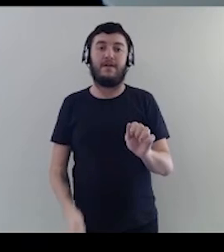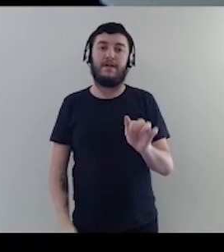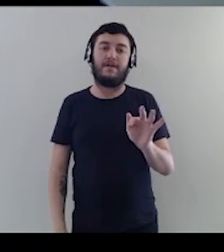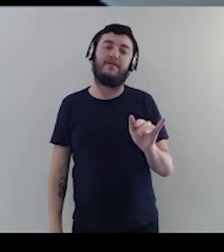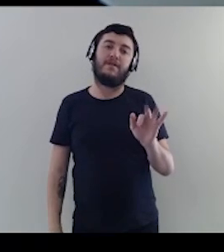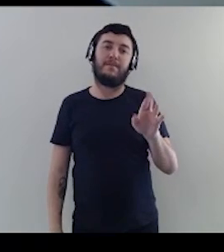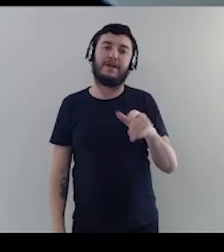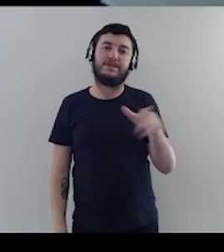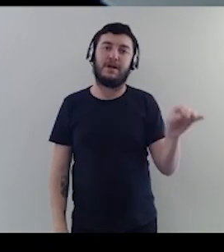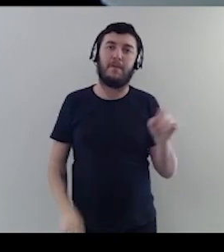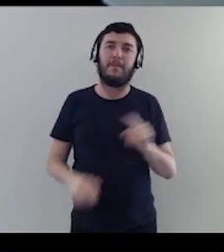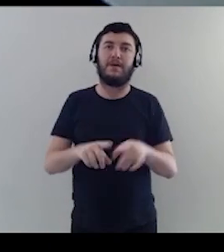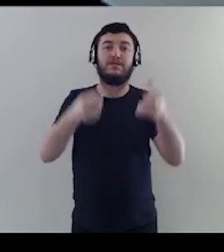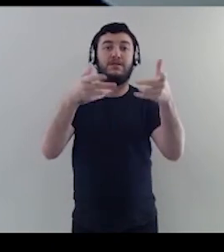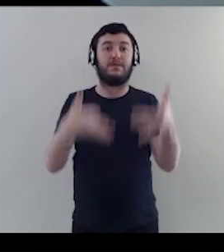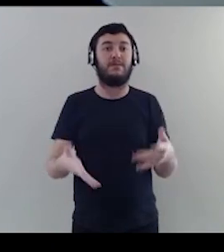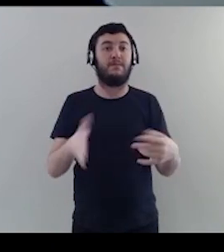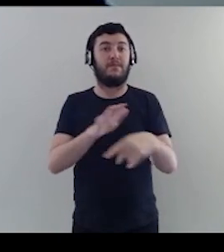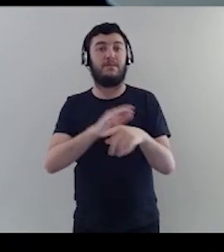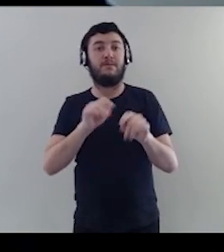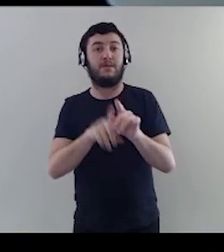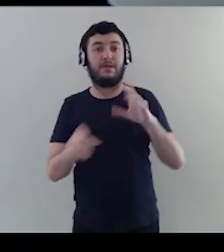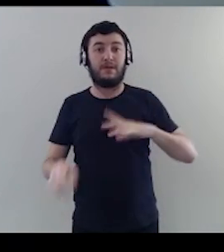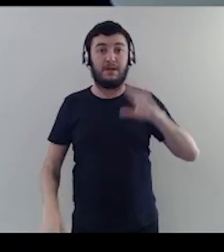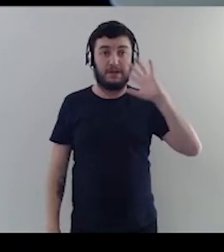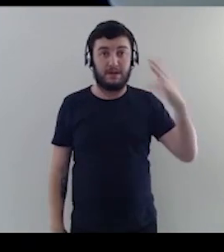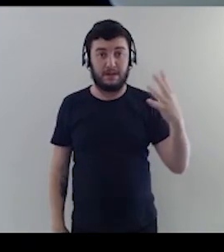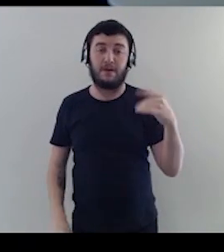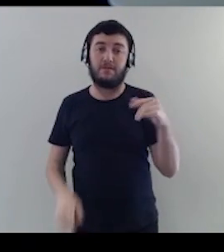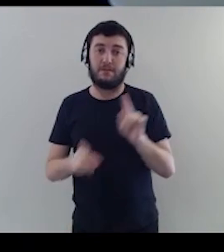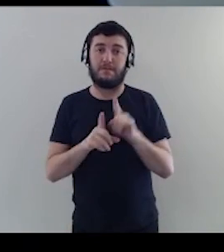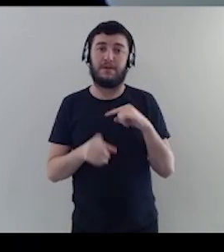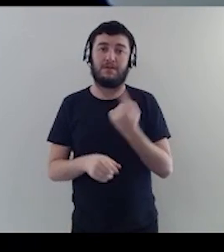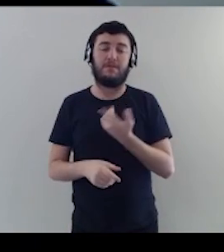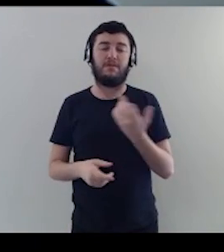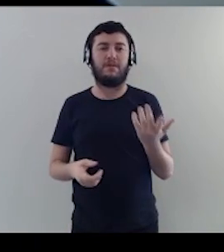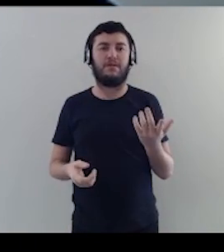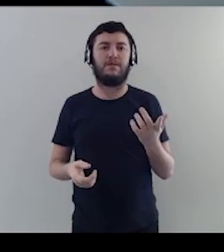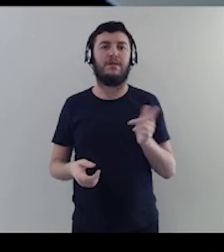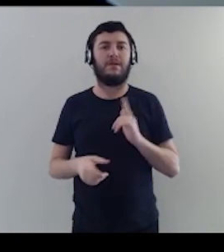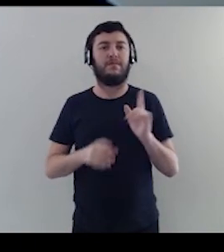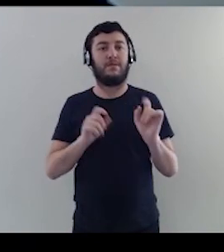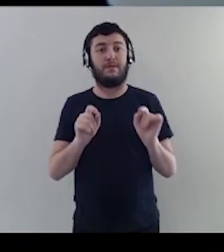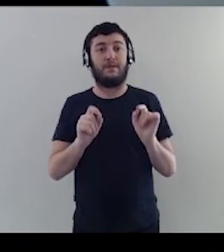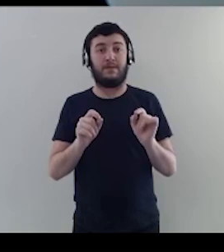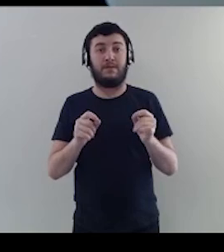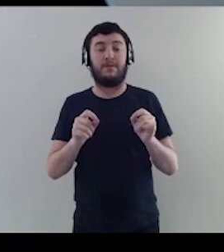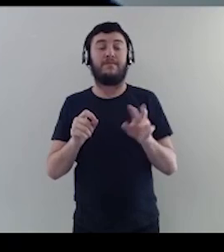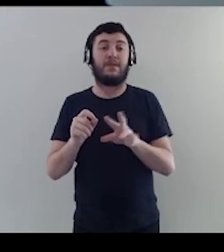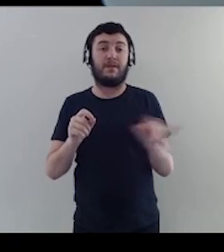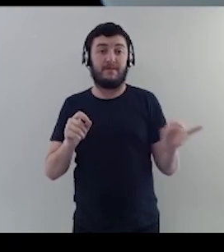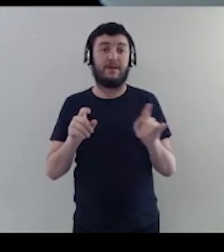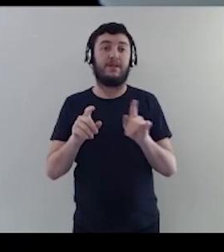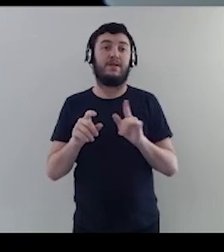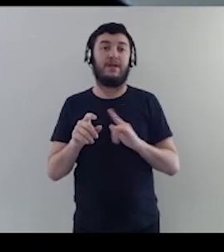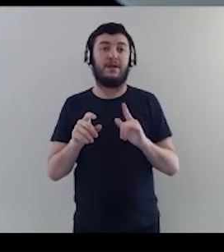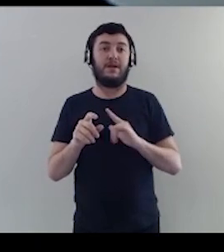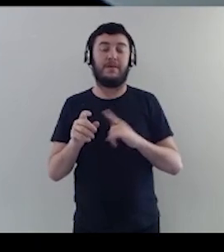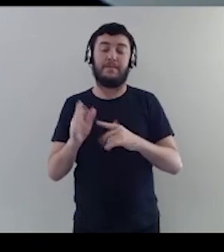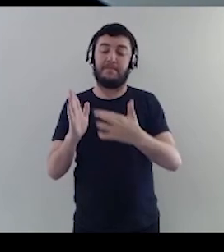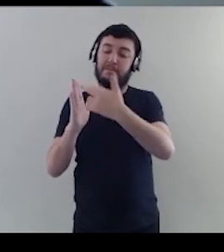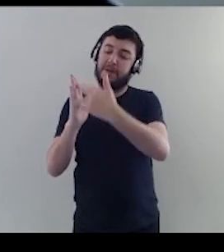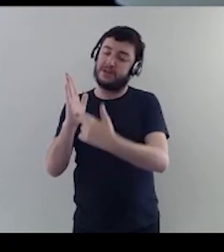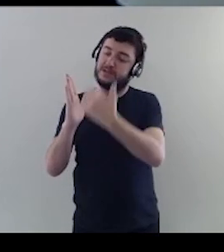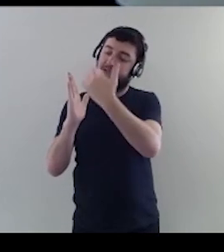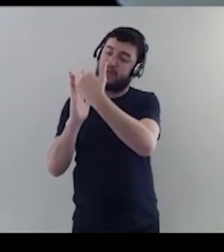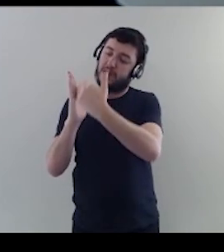no fundo, as decisões judiciais, mesmo as que vertem sobre o reconhecimento da repercussão geral, devem ser geradas por princípios e não por políticas. Quer